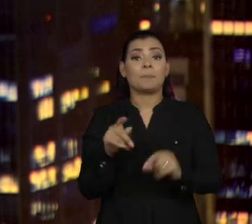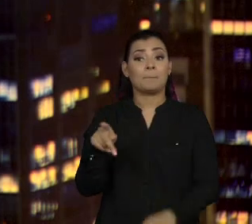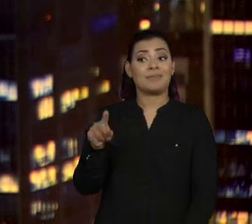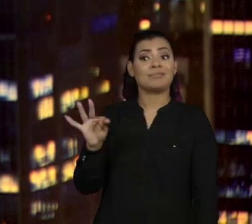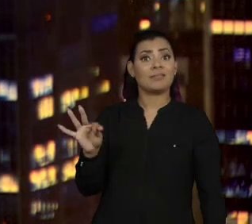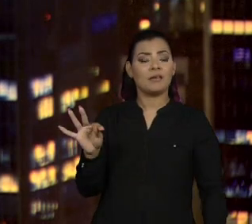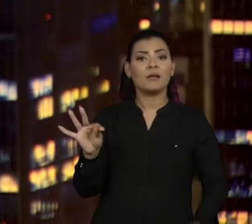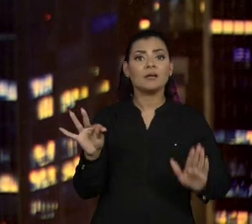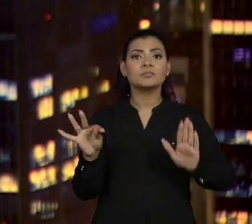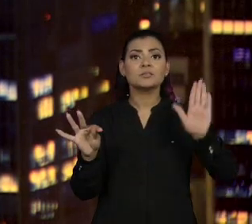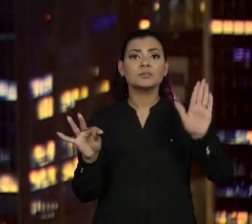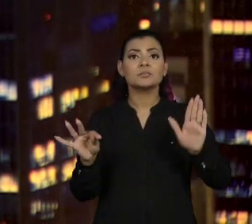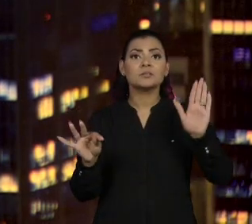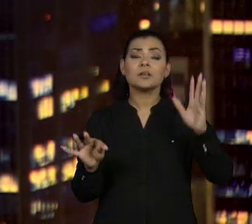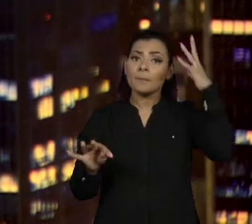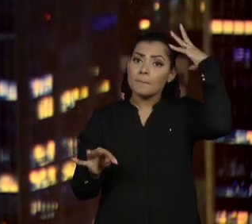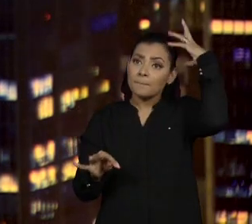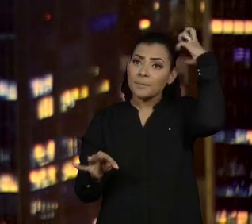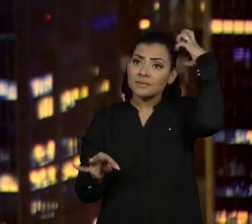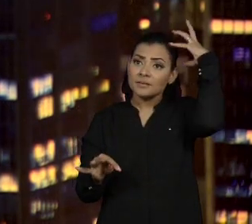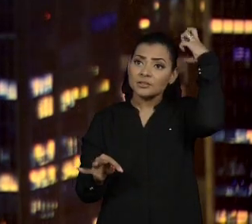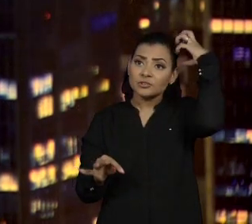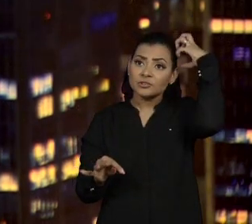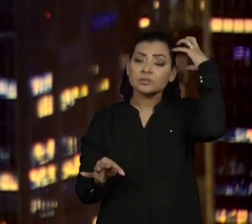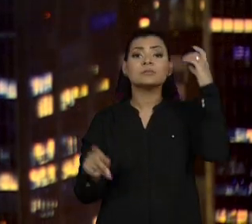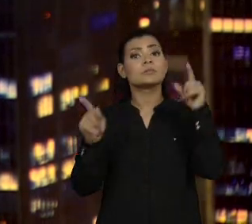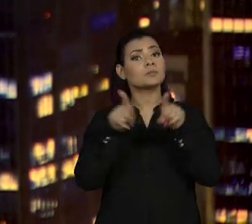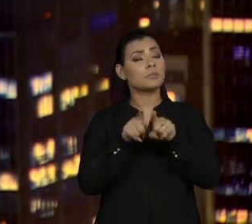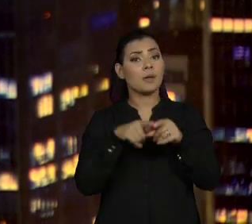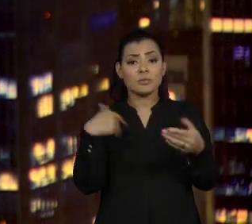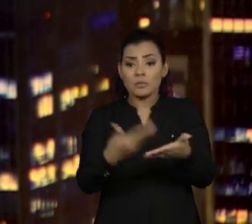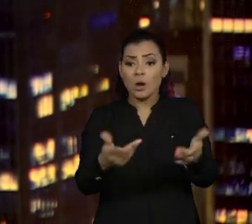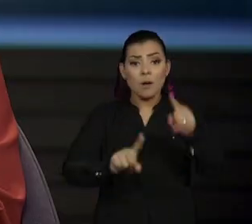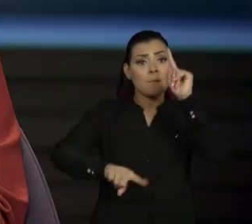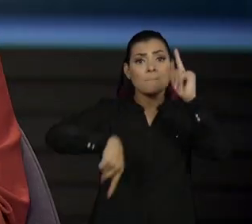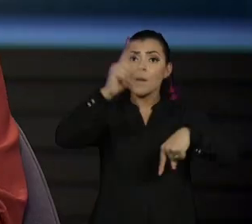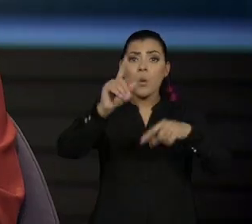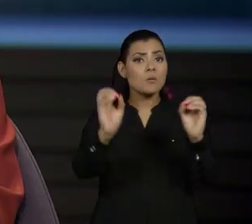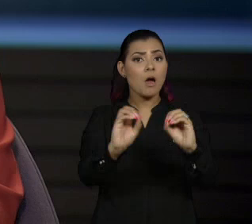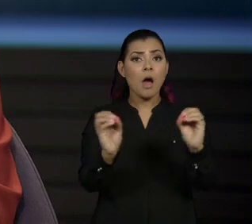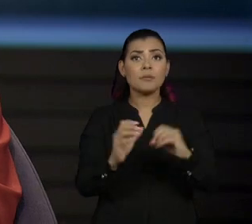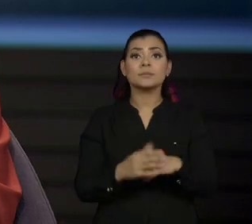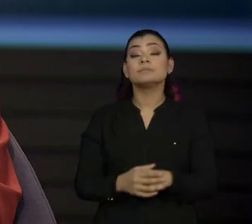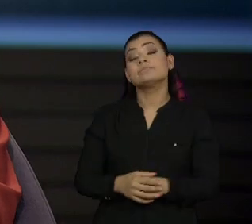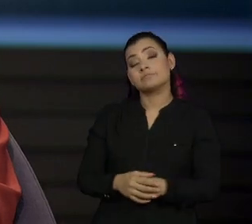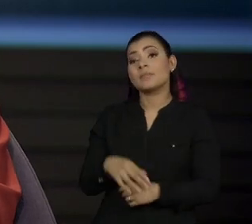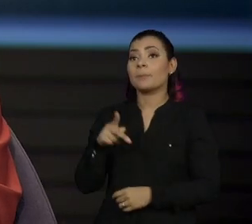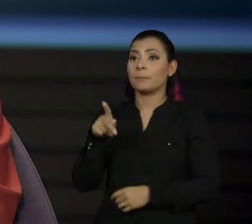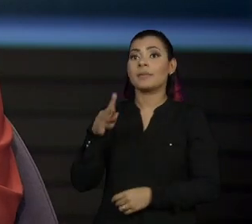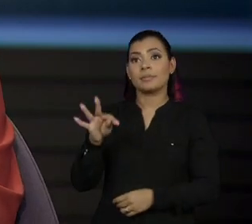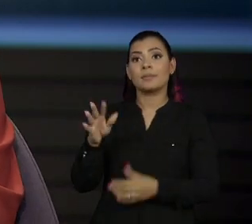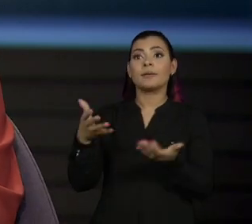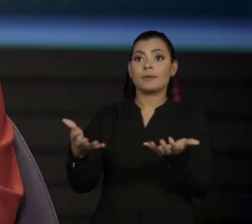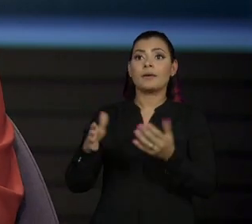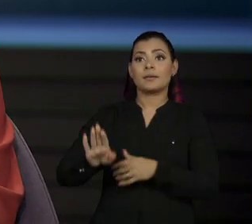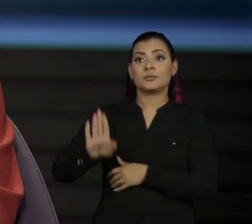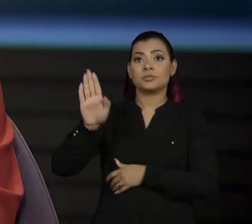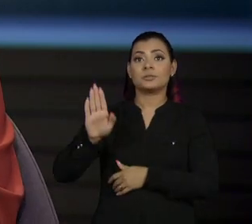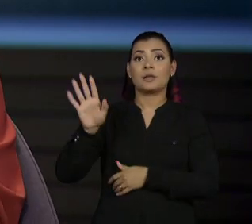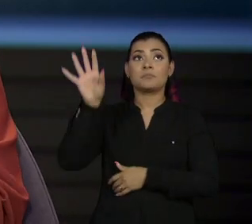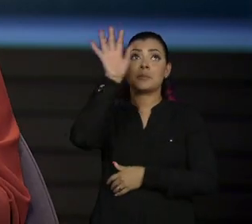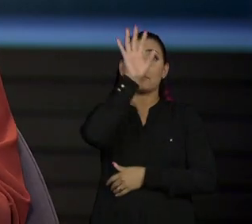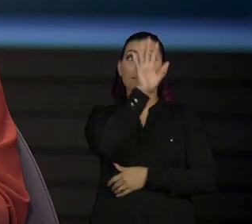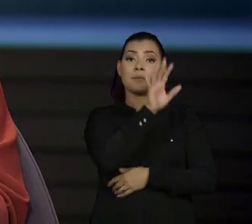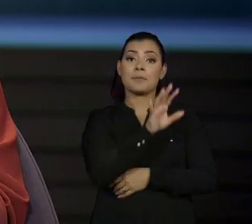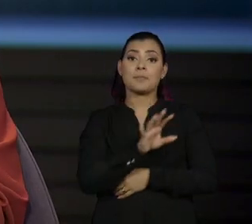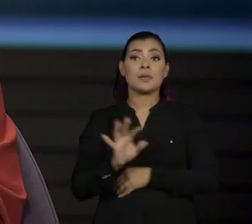A candidatura da ex-governadora Benedita da Silva, por enquanto, não decolou, né? Essa insistência do PT em lançar candidatos em todos os